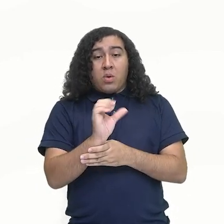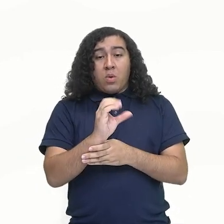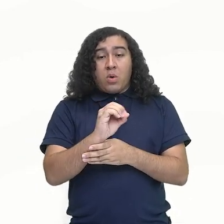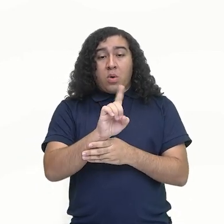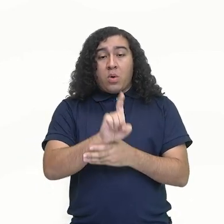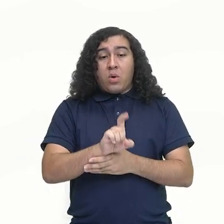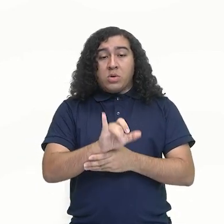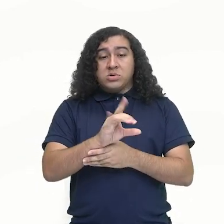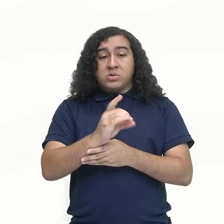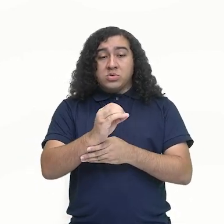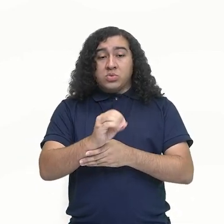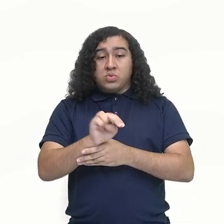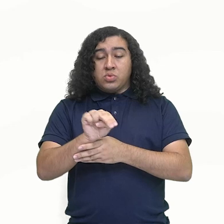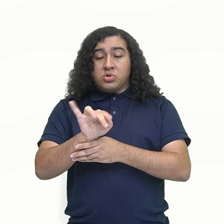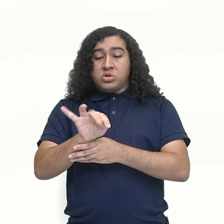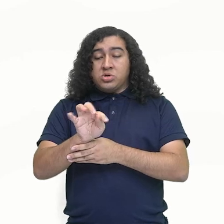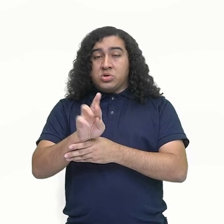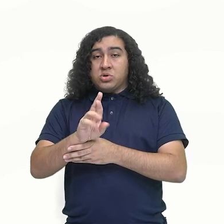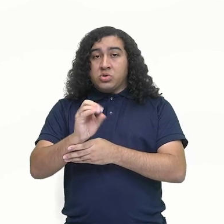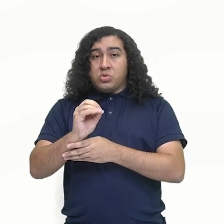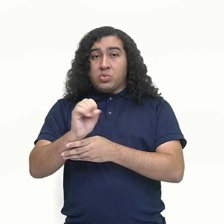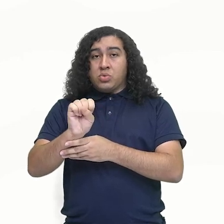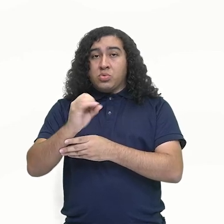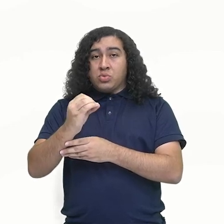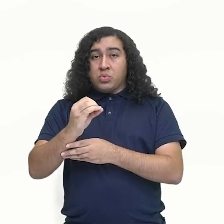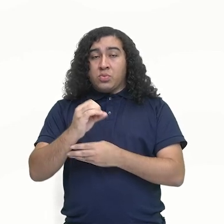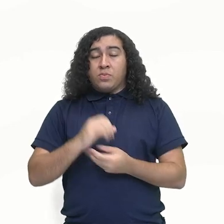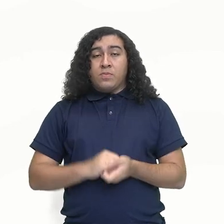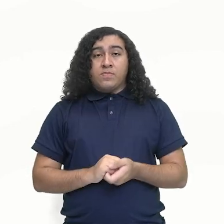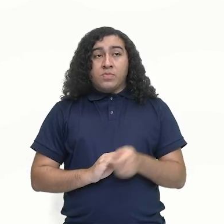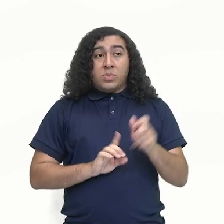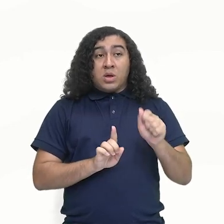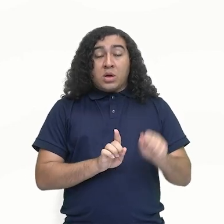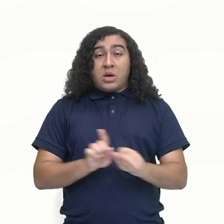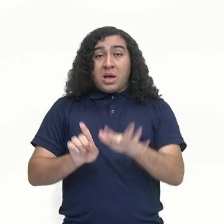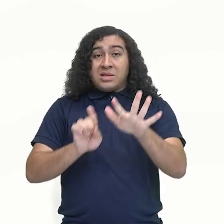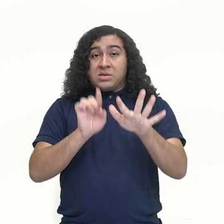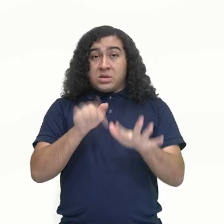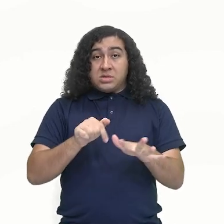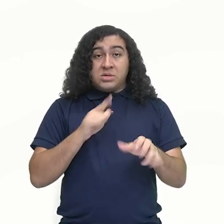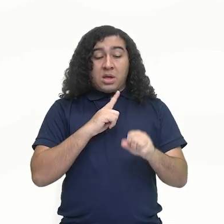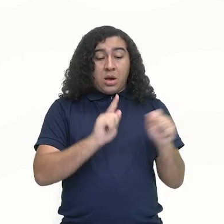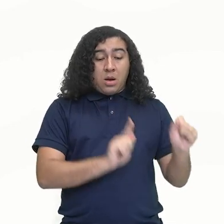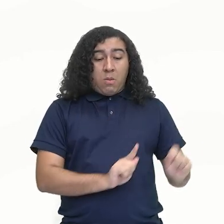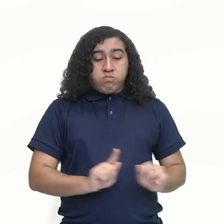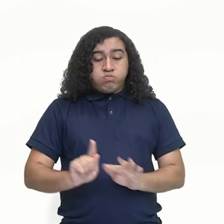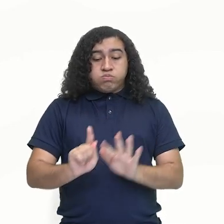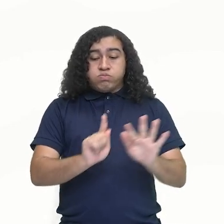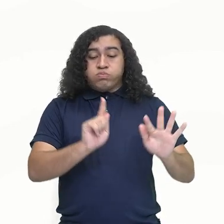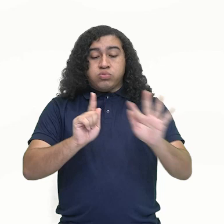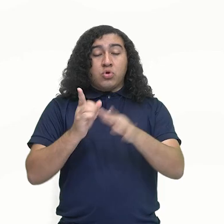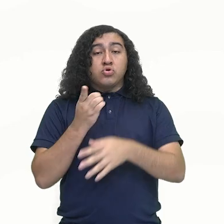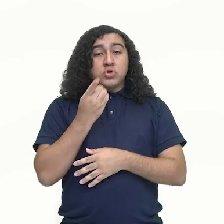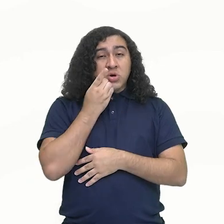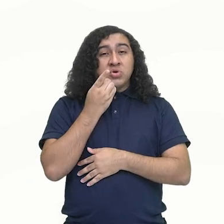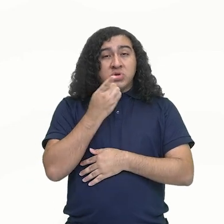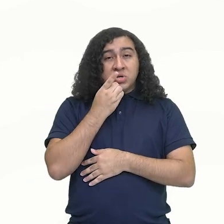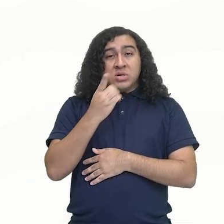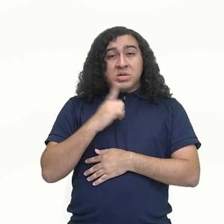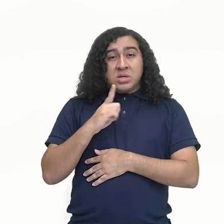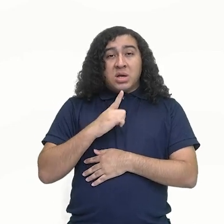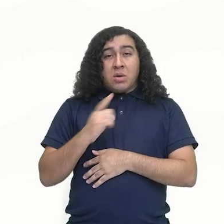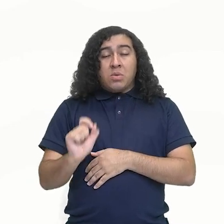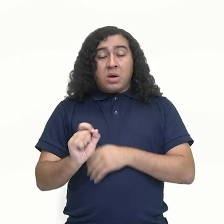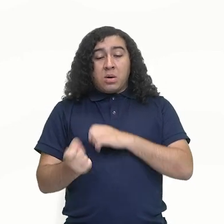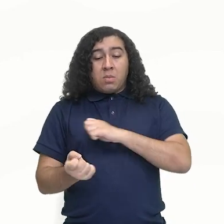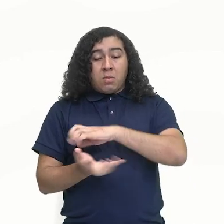tá bom? Então, esses gases, eles vão ser emitidos aí todos os dias para a atmosfera e aí a gente